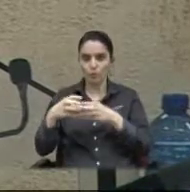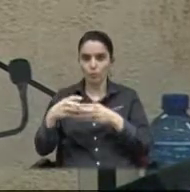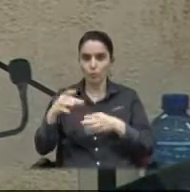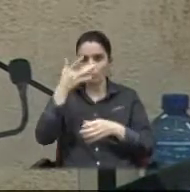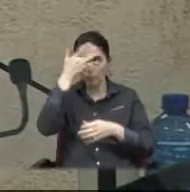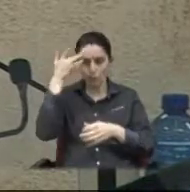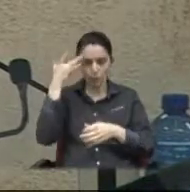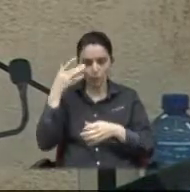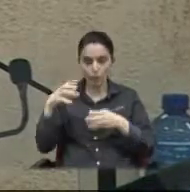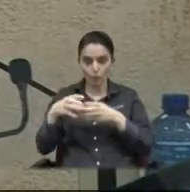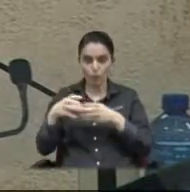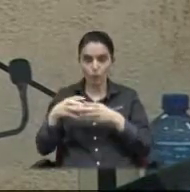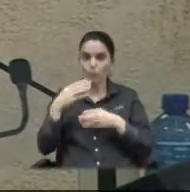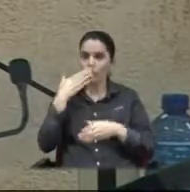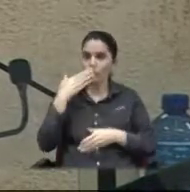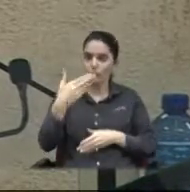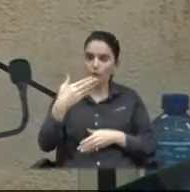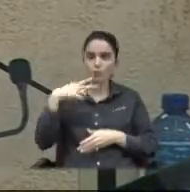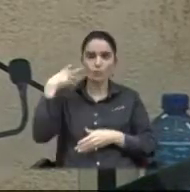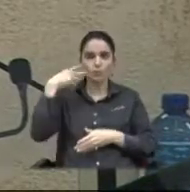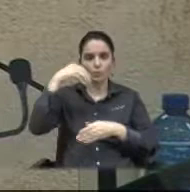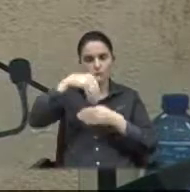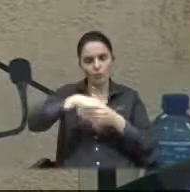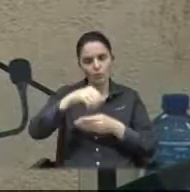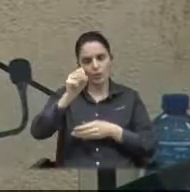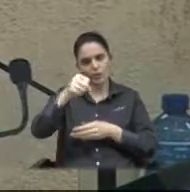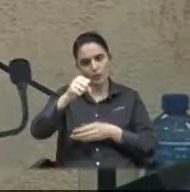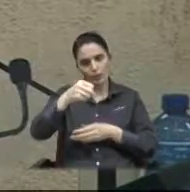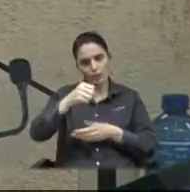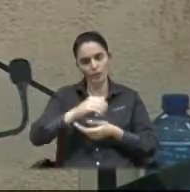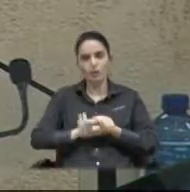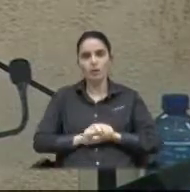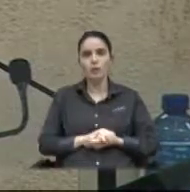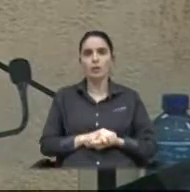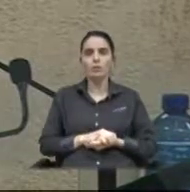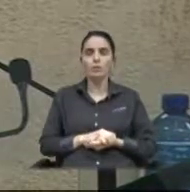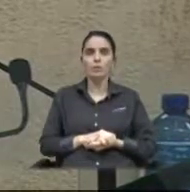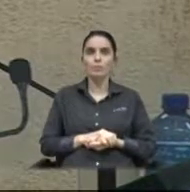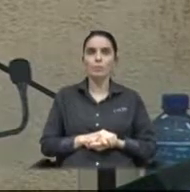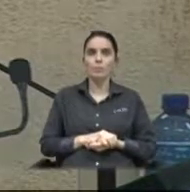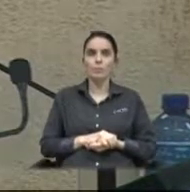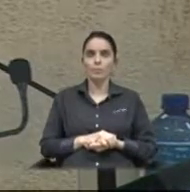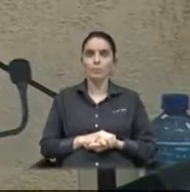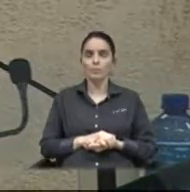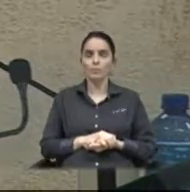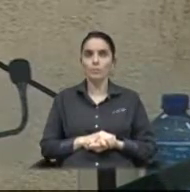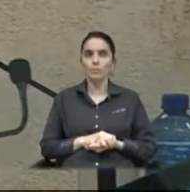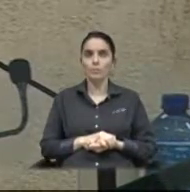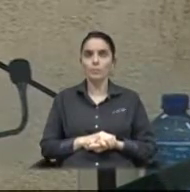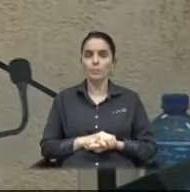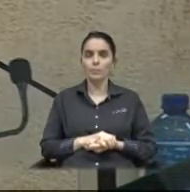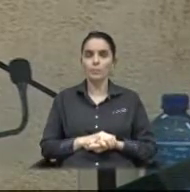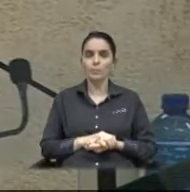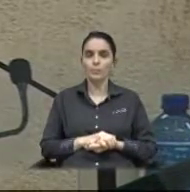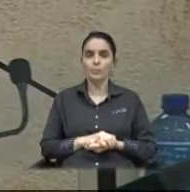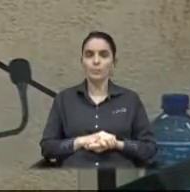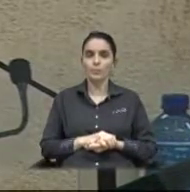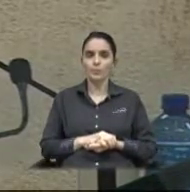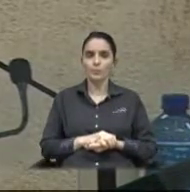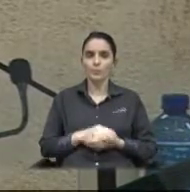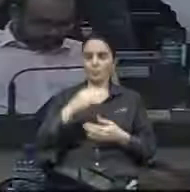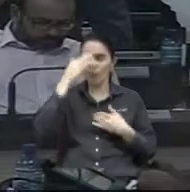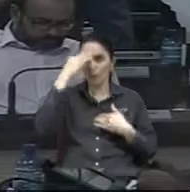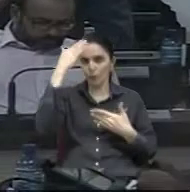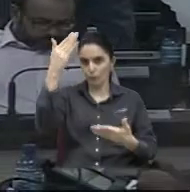isso, eu peço o apoio e o voto de todos os amigos, companheiros, nobres colegas aqui da Câmara Municipal de Limeira. Obrigado,